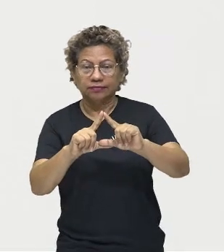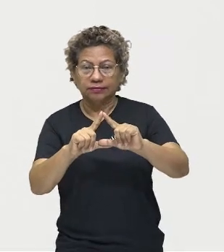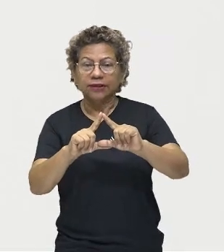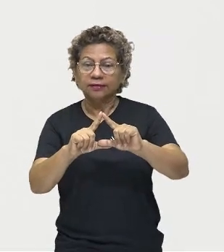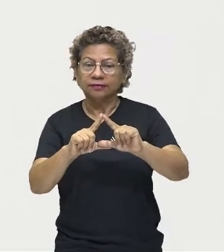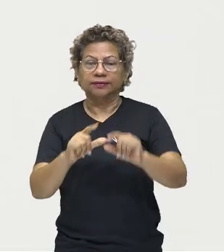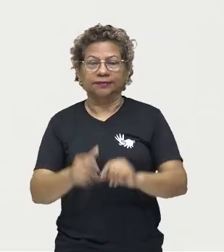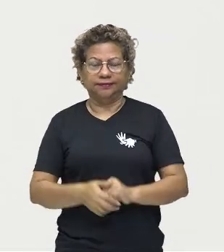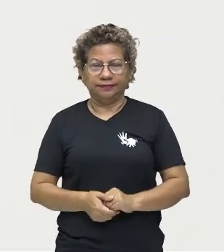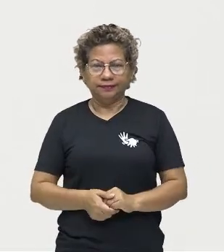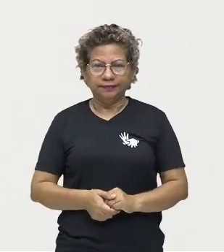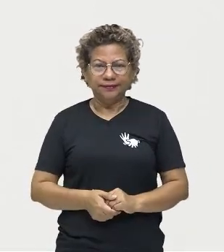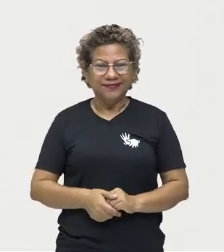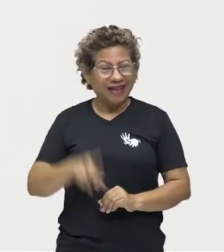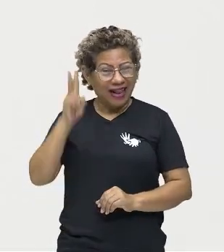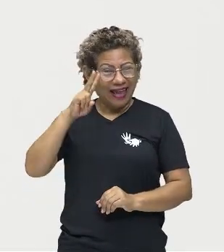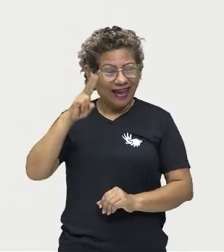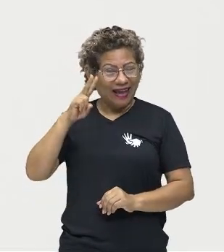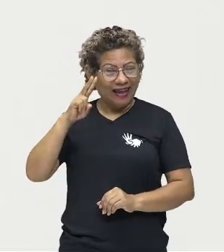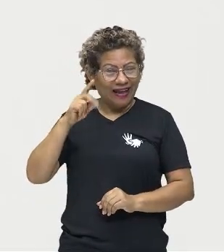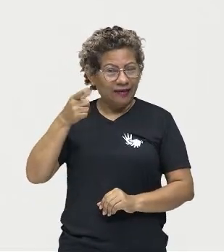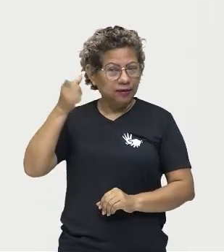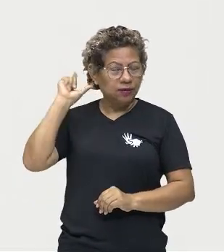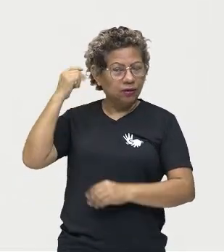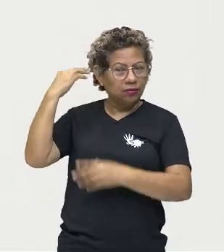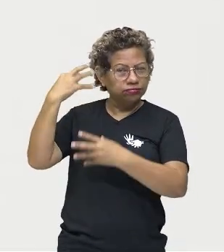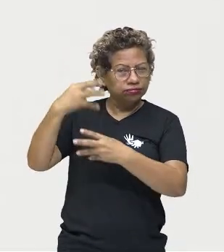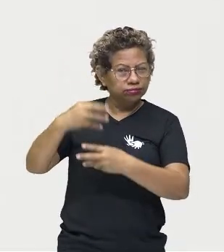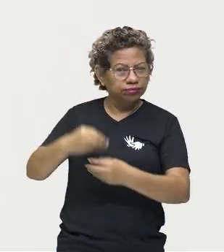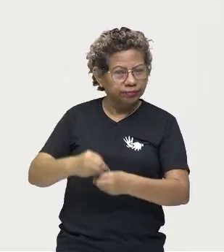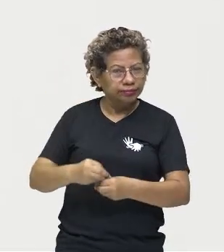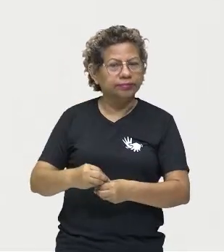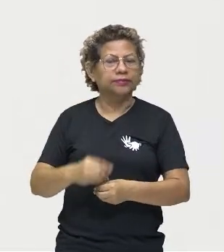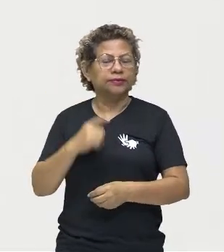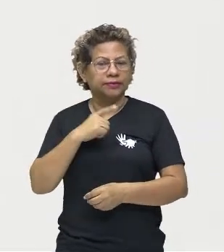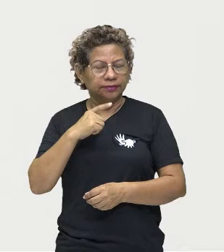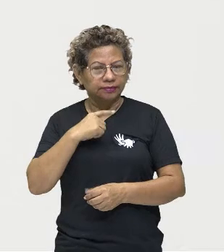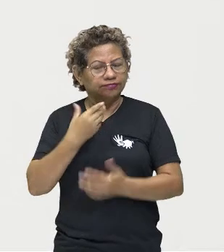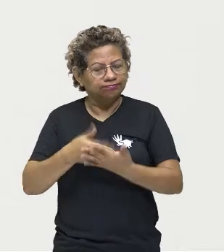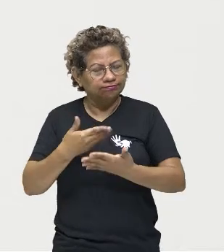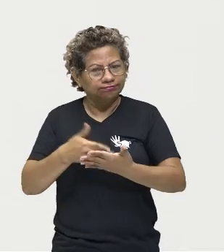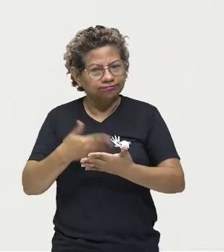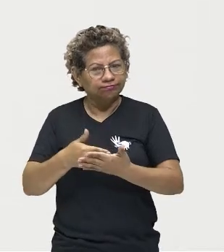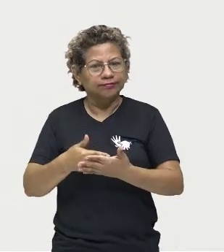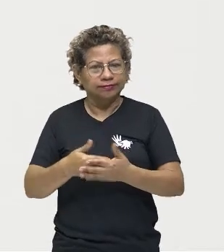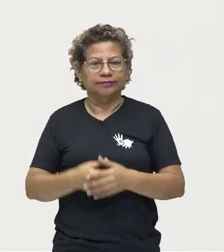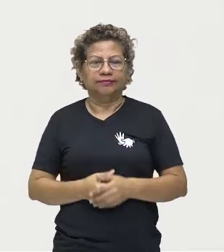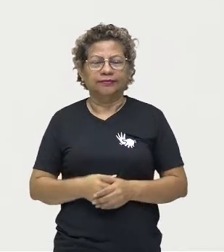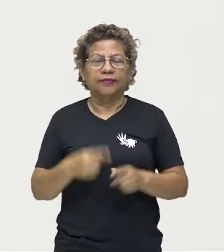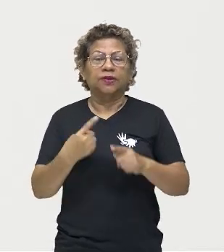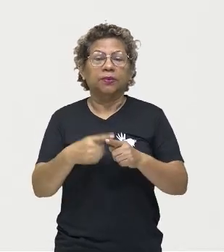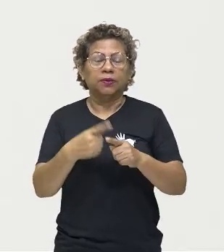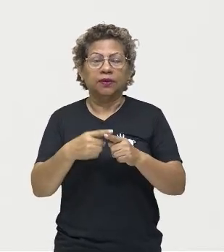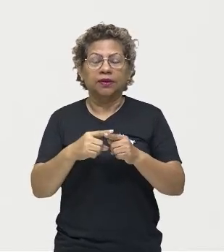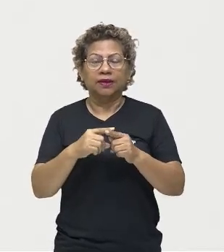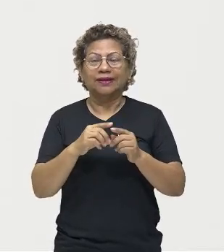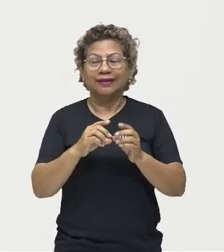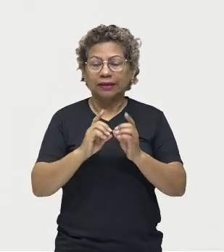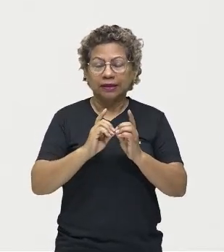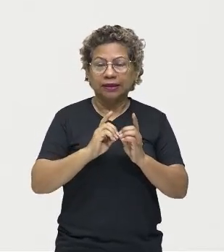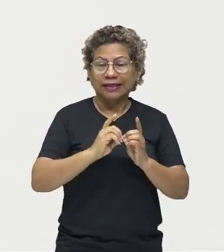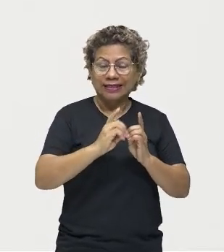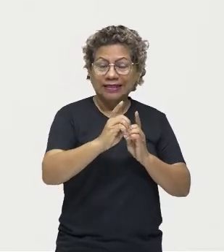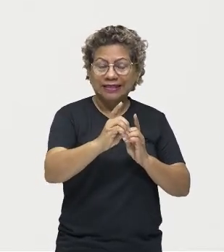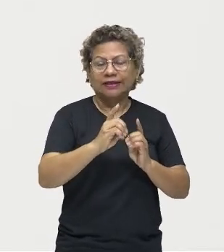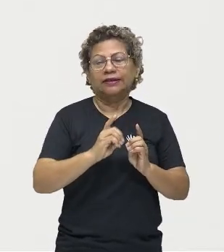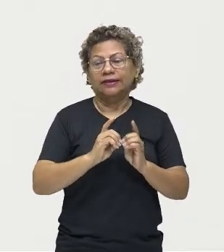do conteúdo abordado na aula passada, o circuncentro é o ponto que está equidistante, ou seja, se está